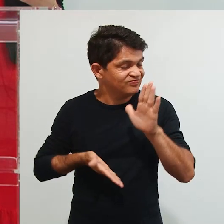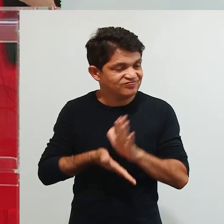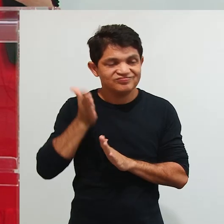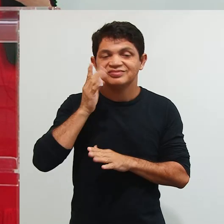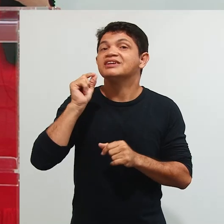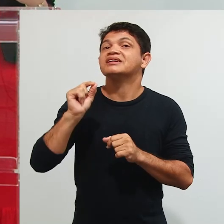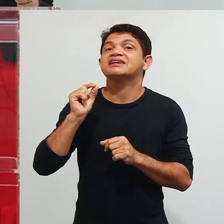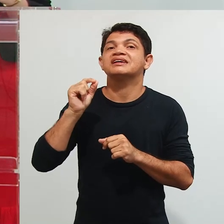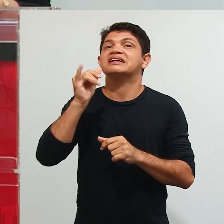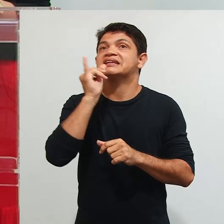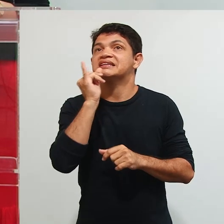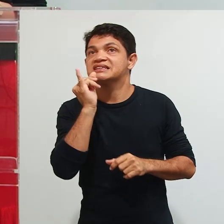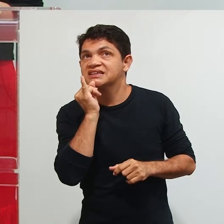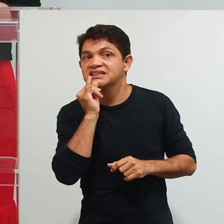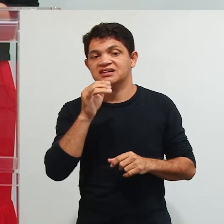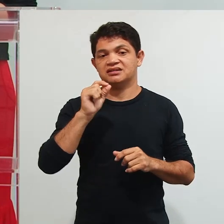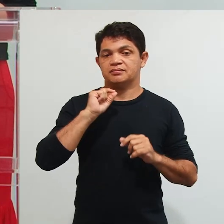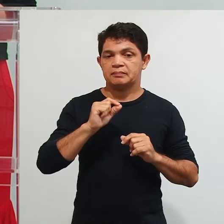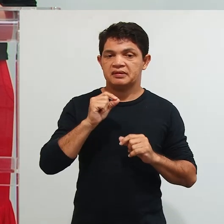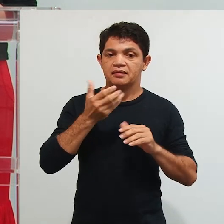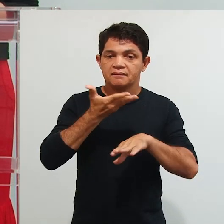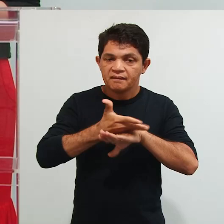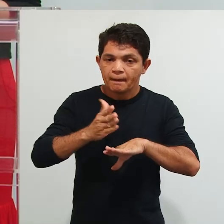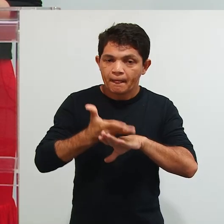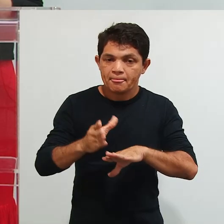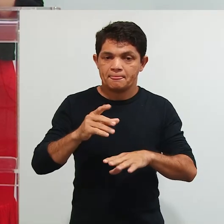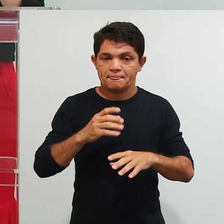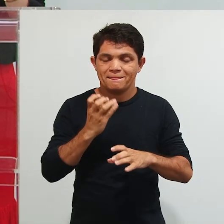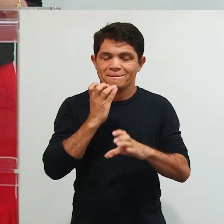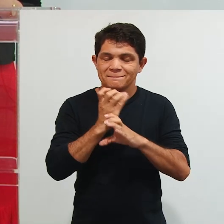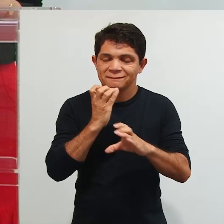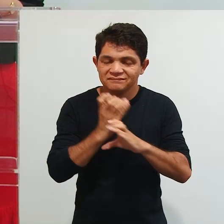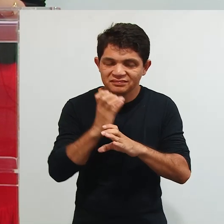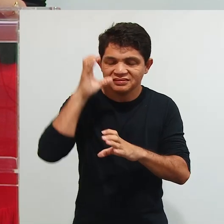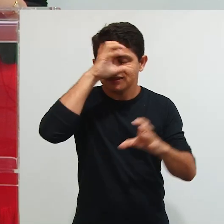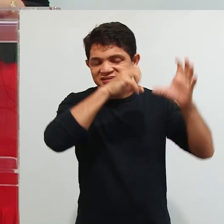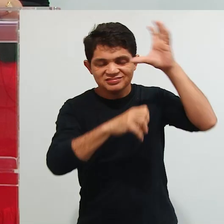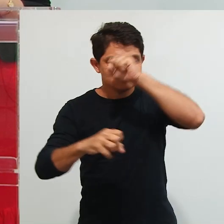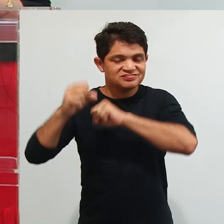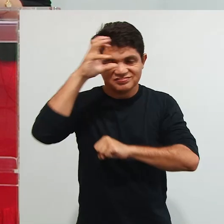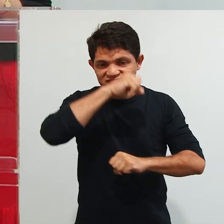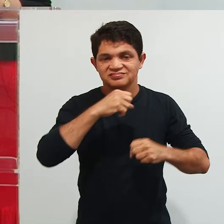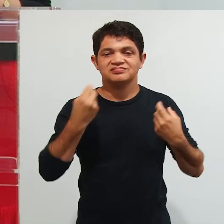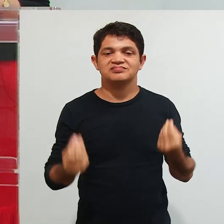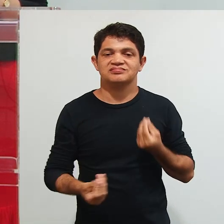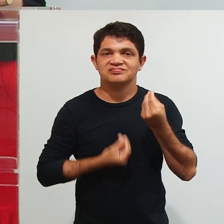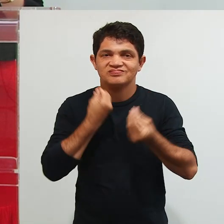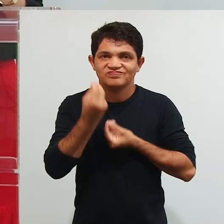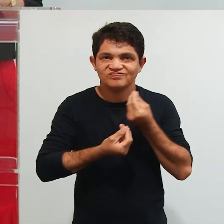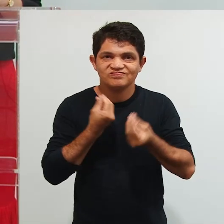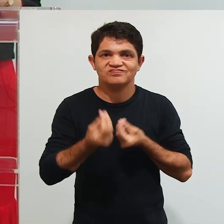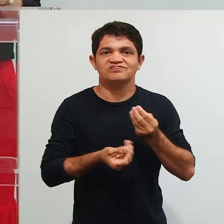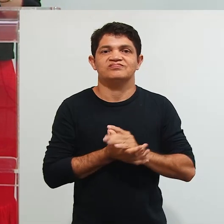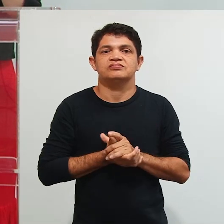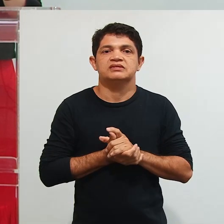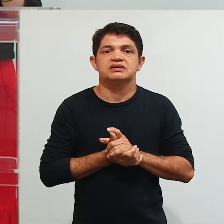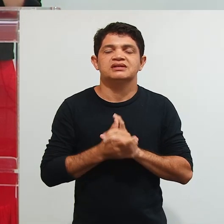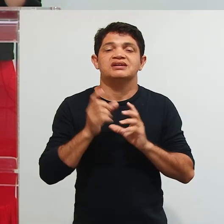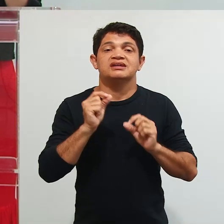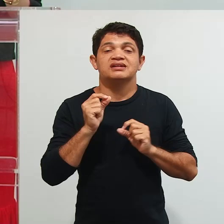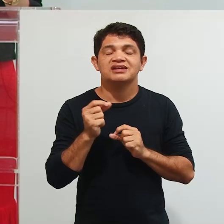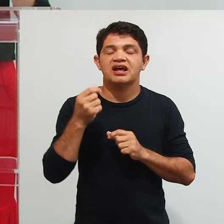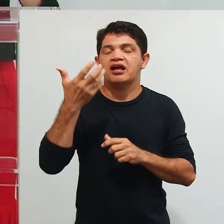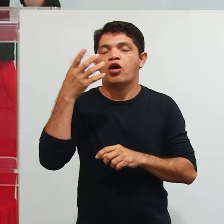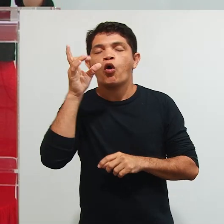passageira. Um exemplo bem prático de uma dificuldade de aprendizagem. Quando a gente está aprendendo